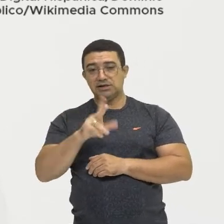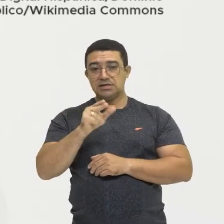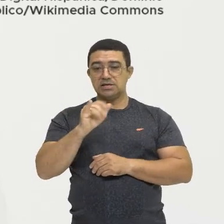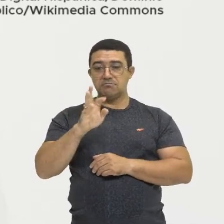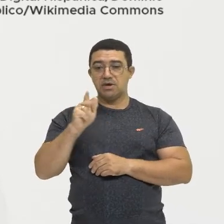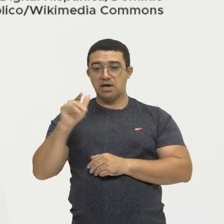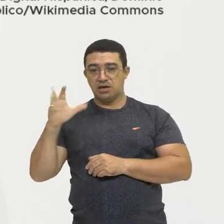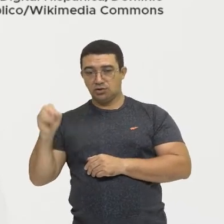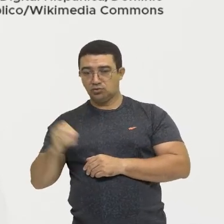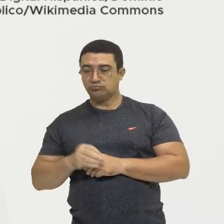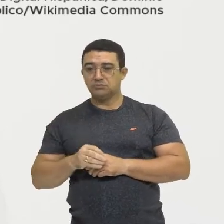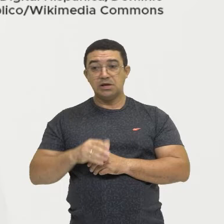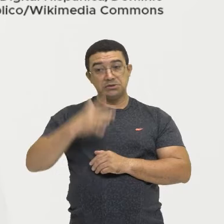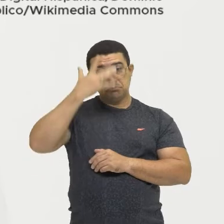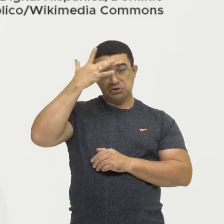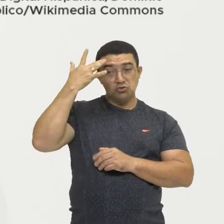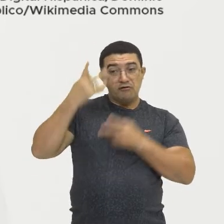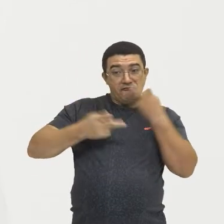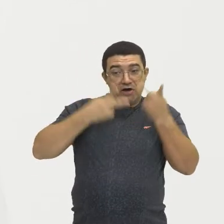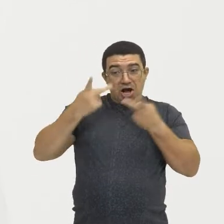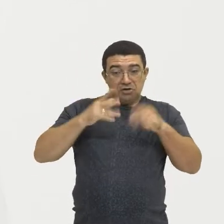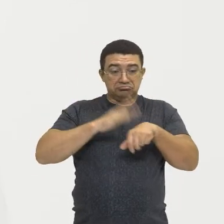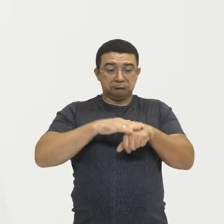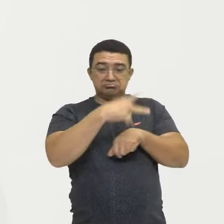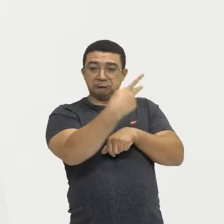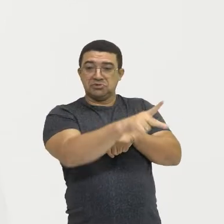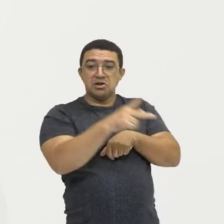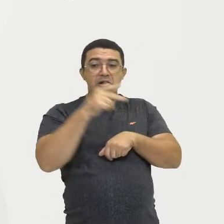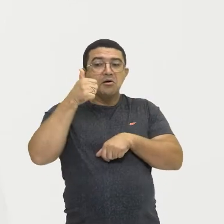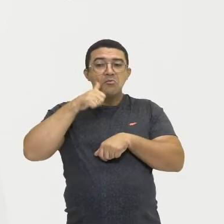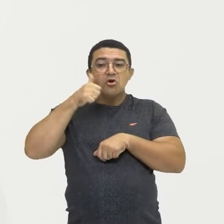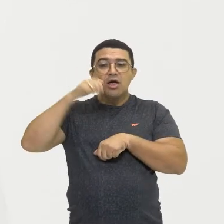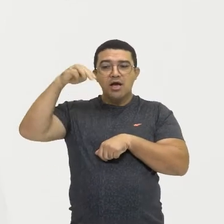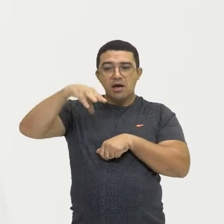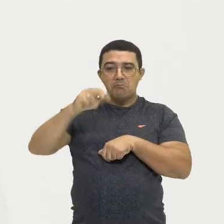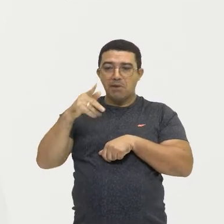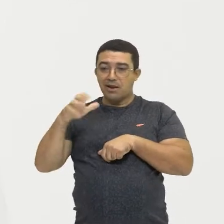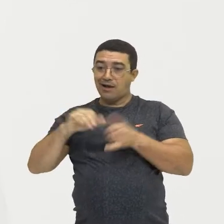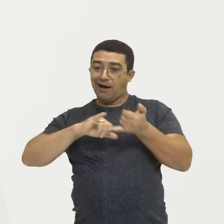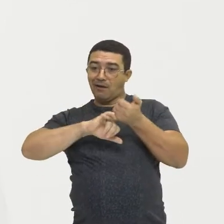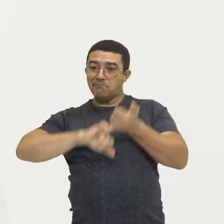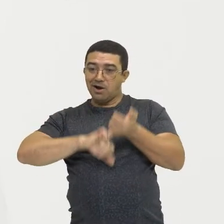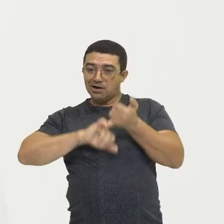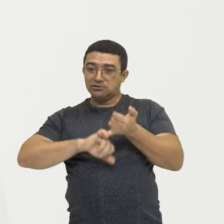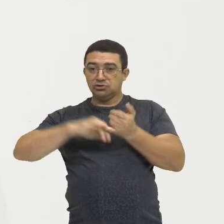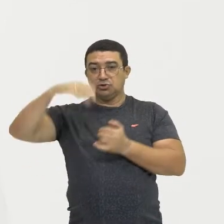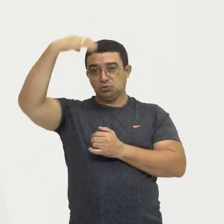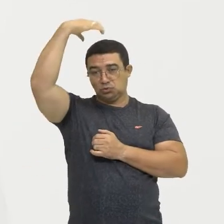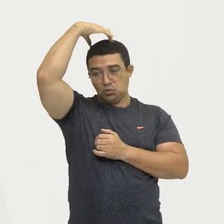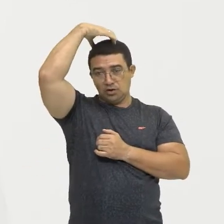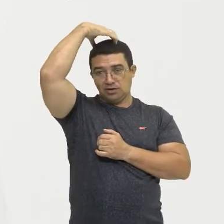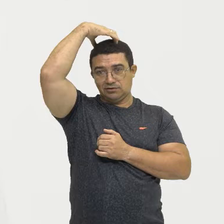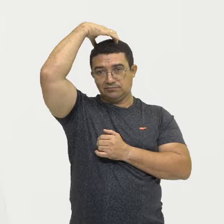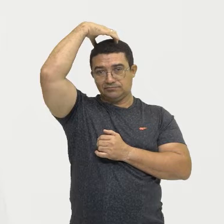críticos dizem, era amante do rei Dom Sancho I. Então,